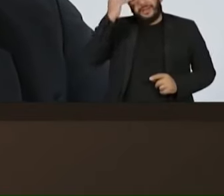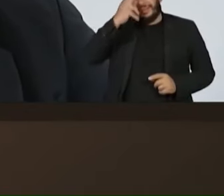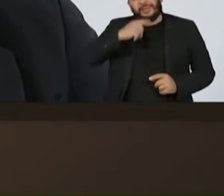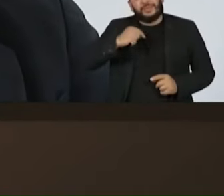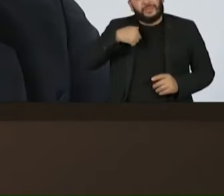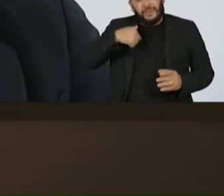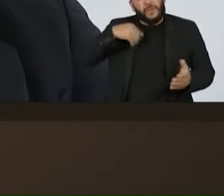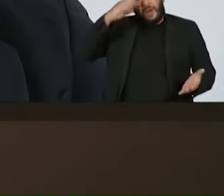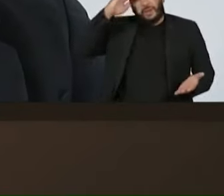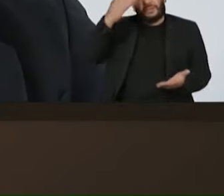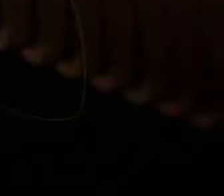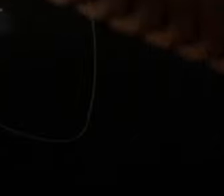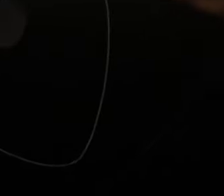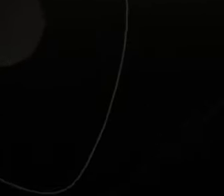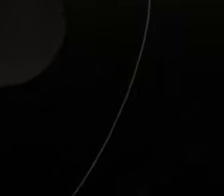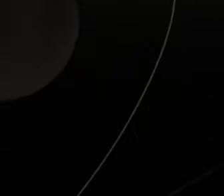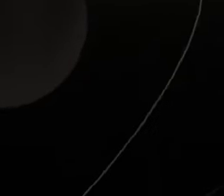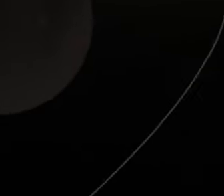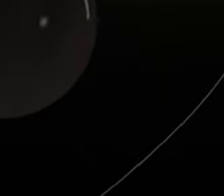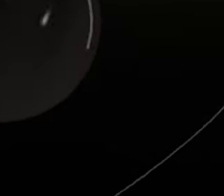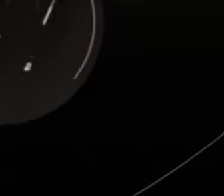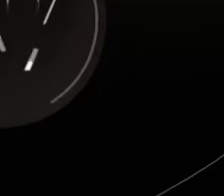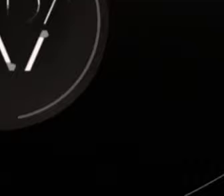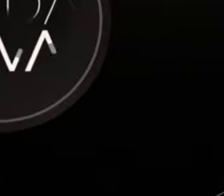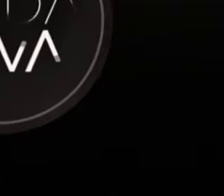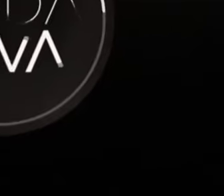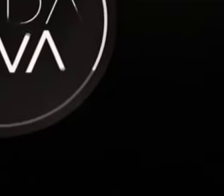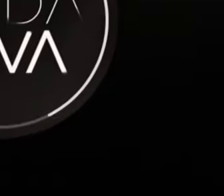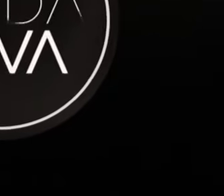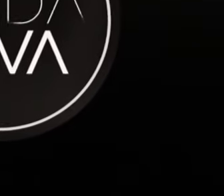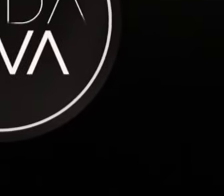acreditei nisso. Uma das coisas...